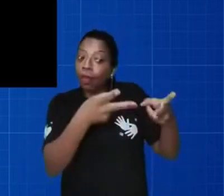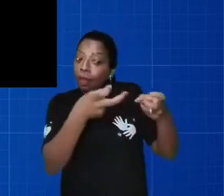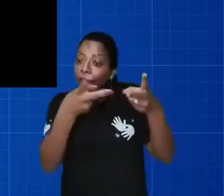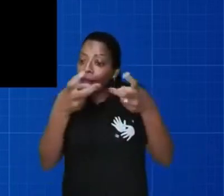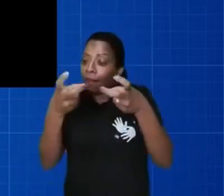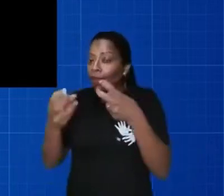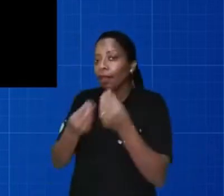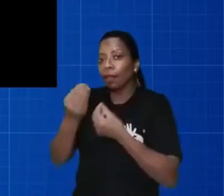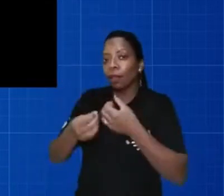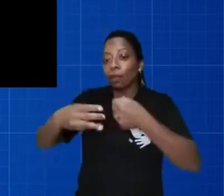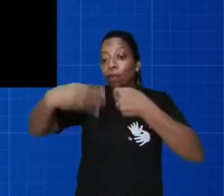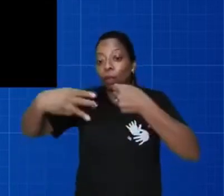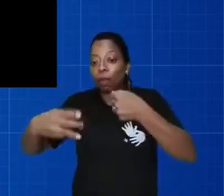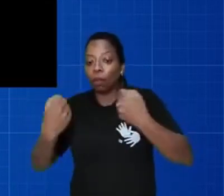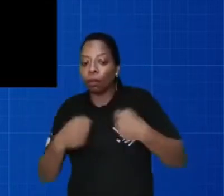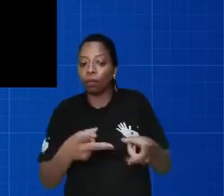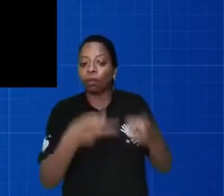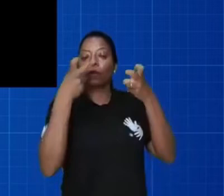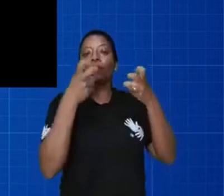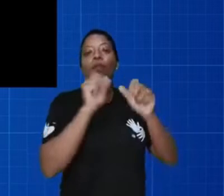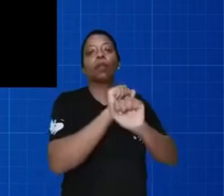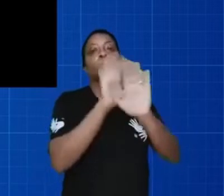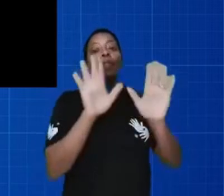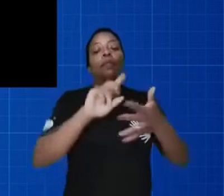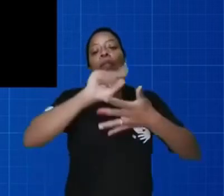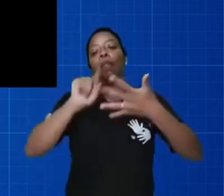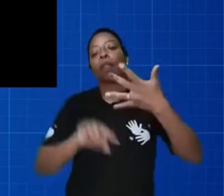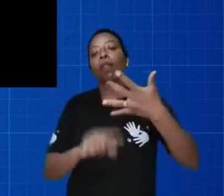reconhecer esses sintomas, então vamos entender quais são eles.